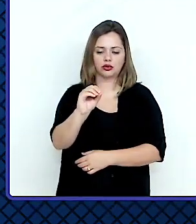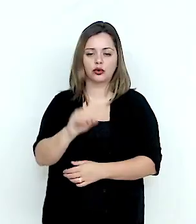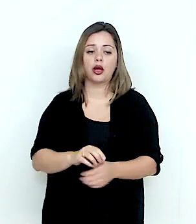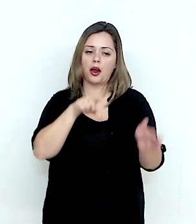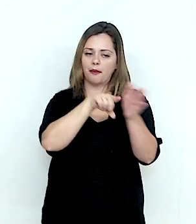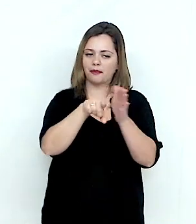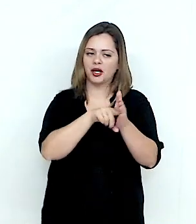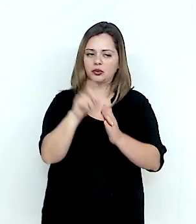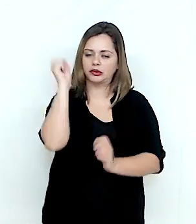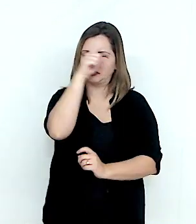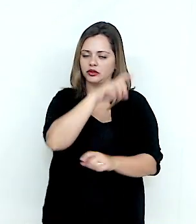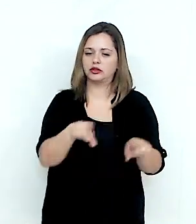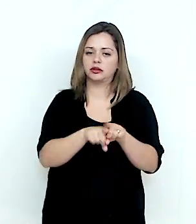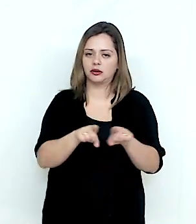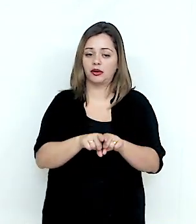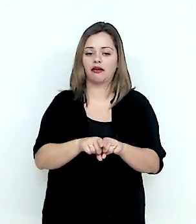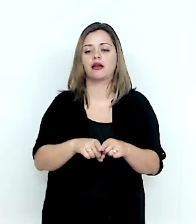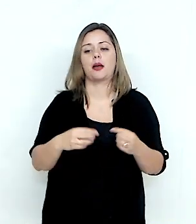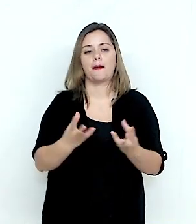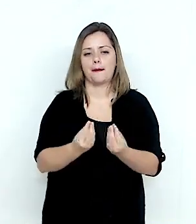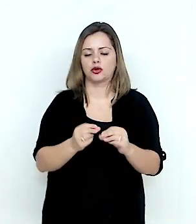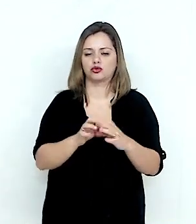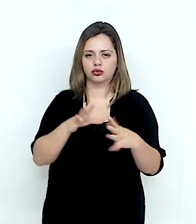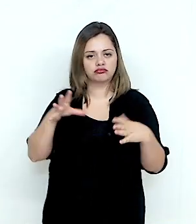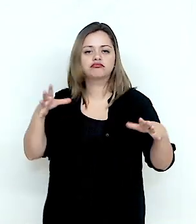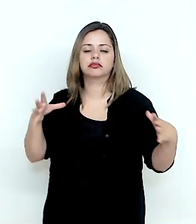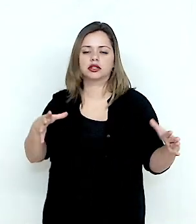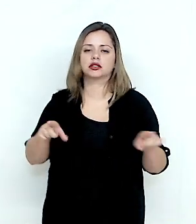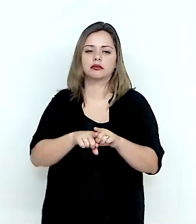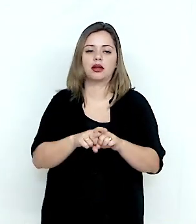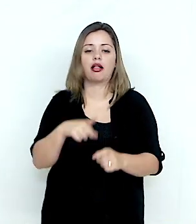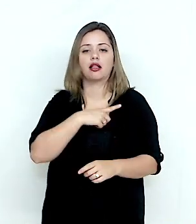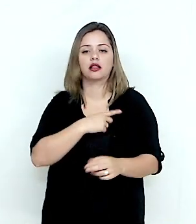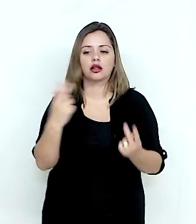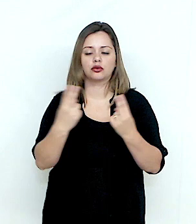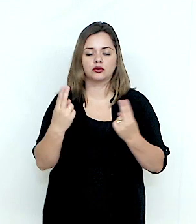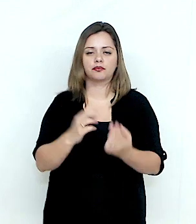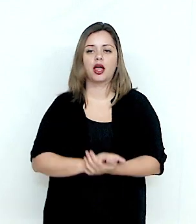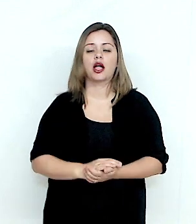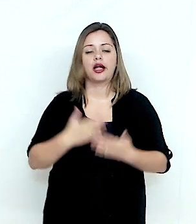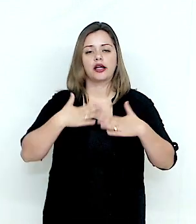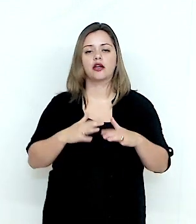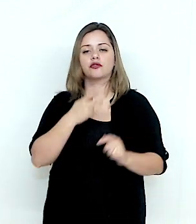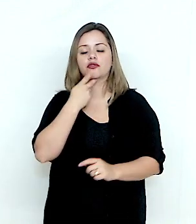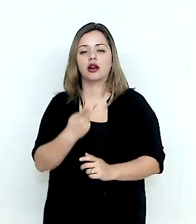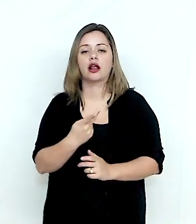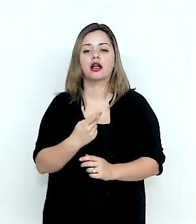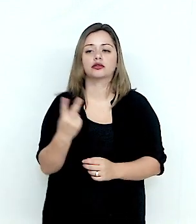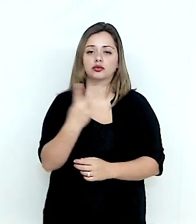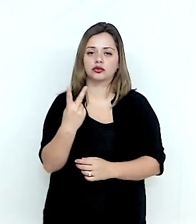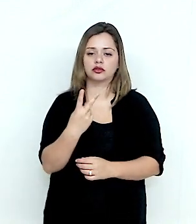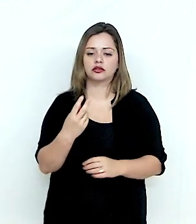pertinente. Ela é bastante ampla, né, e também tem duas partes. Eu vou começar mencionando essa questão